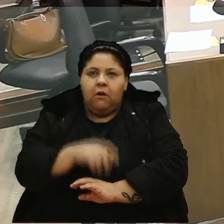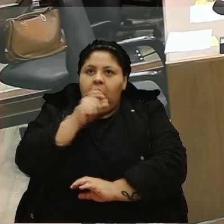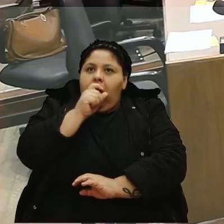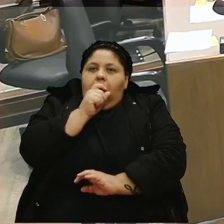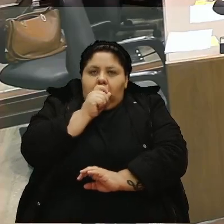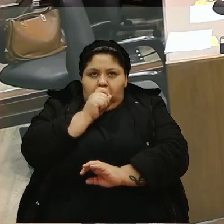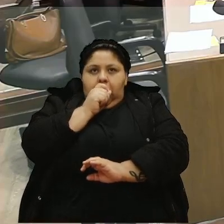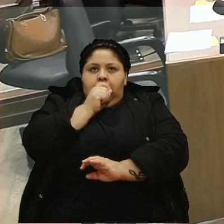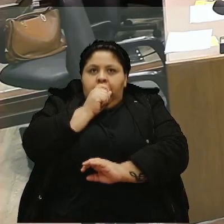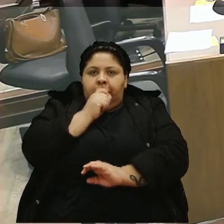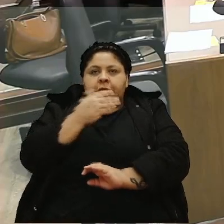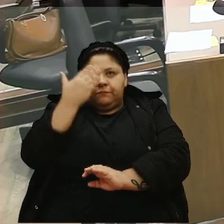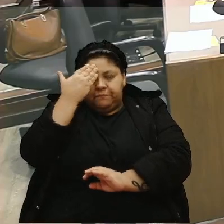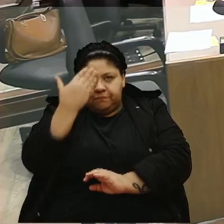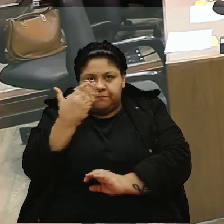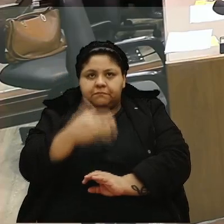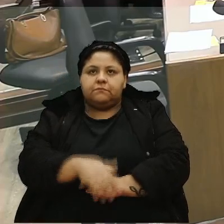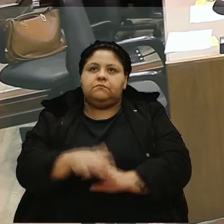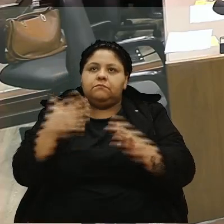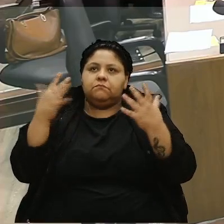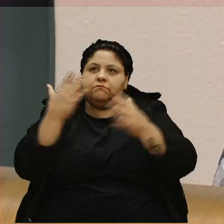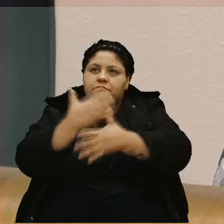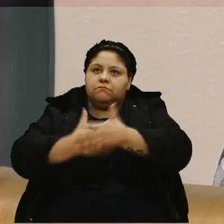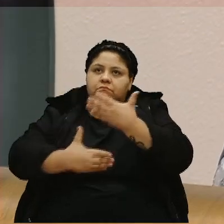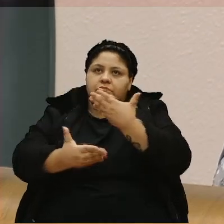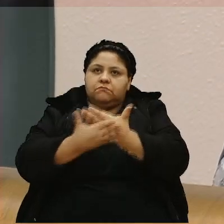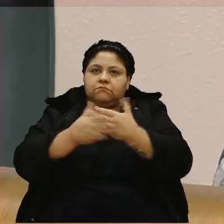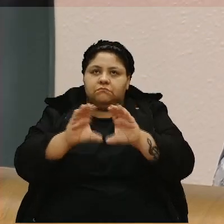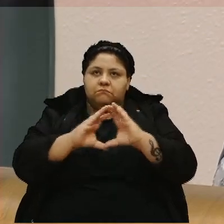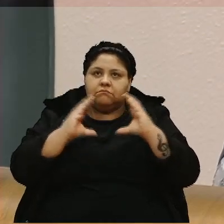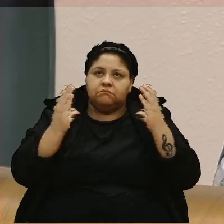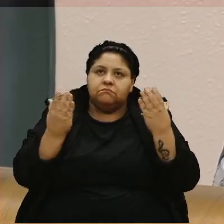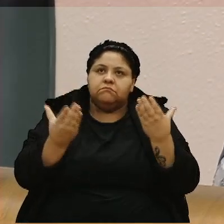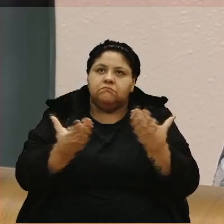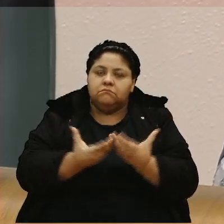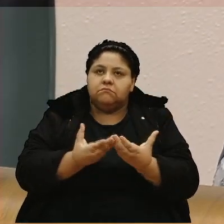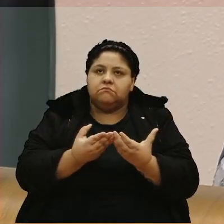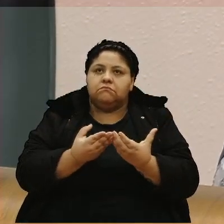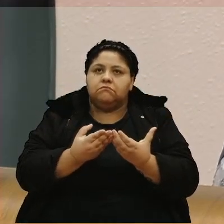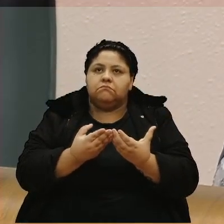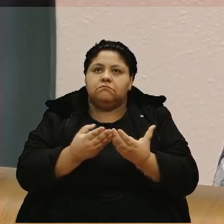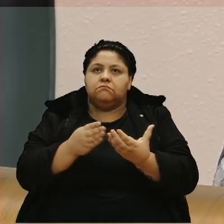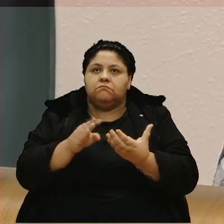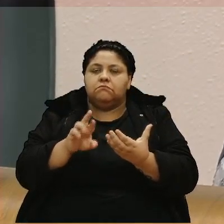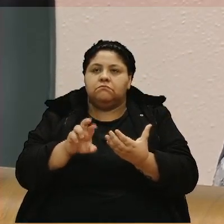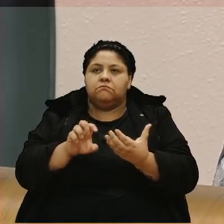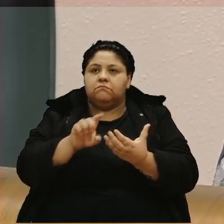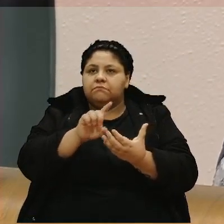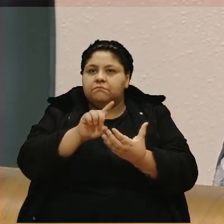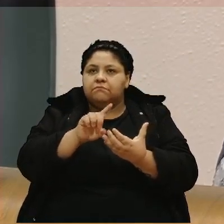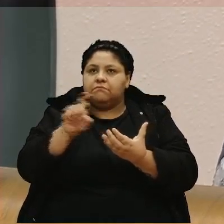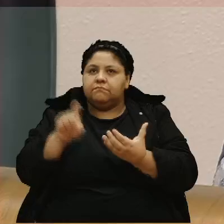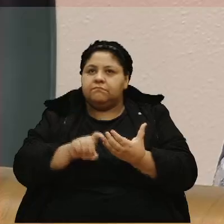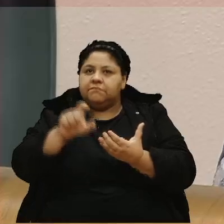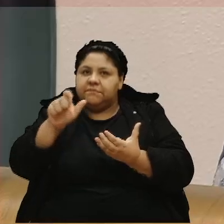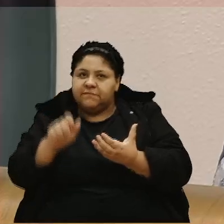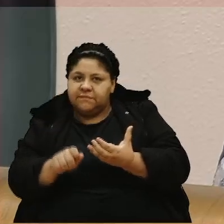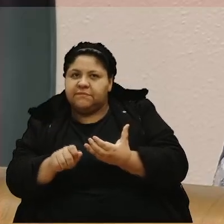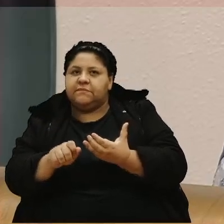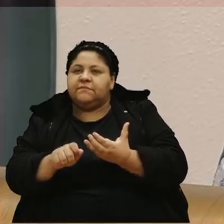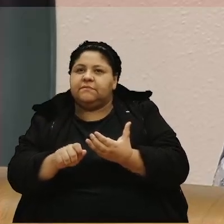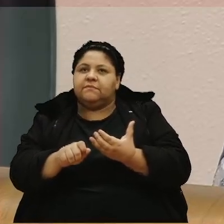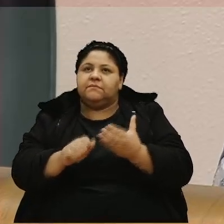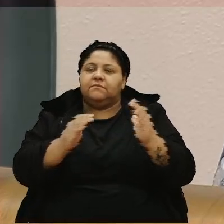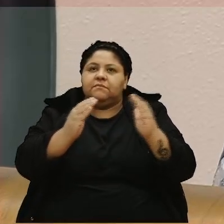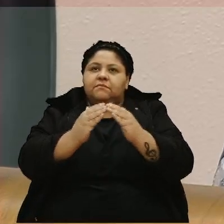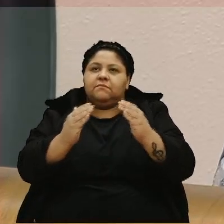Obrigado, vereador Rafael, bem lembrado. Parabéns a todos os comunitaristas. Brecha, presidente lá do Santa Fé, de forma especial